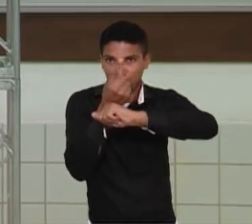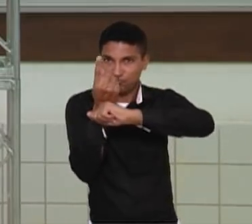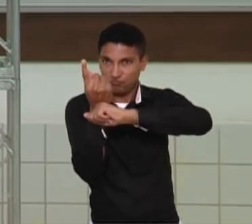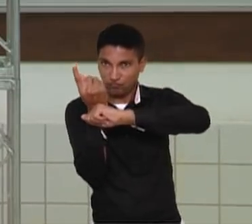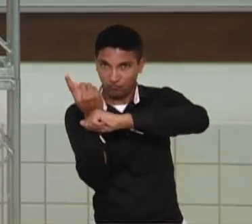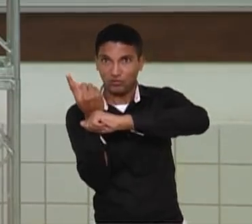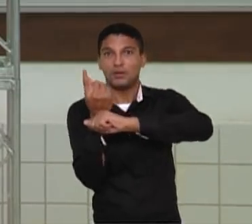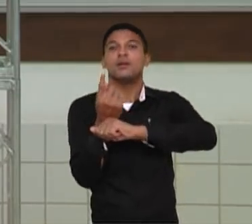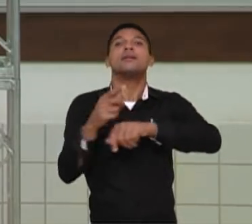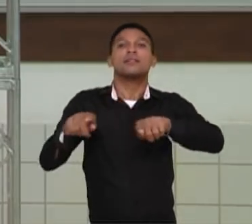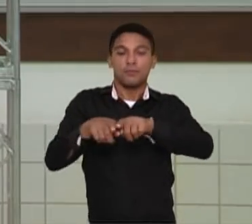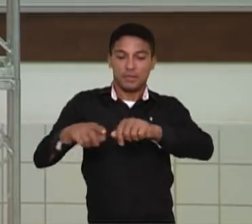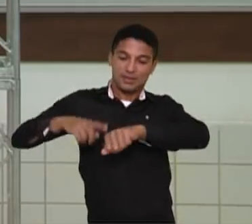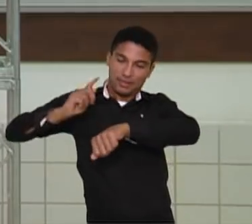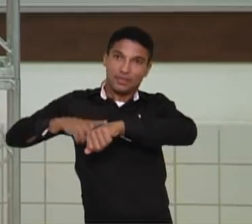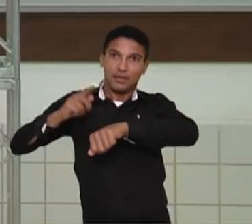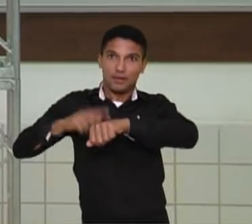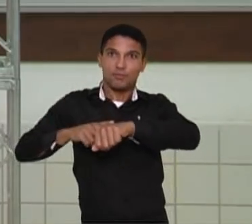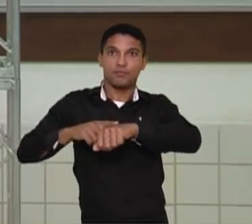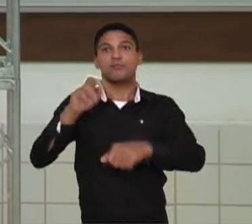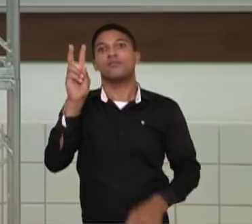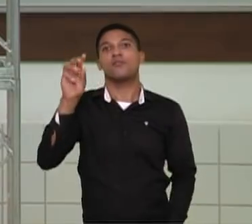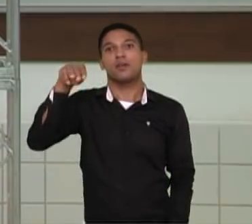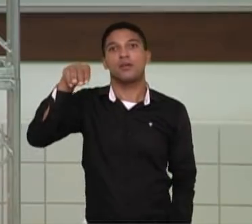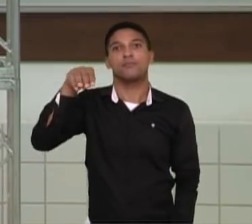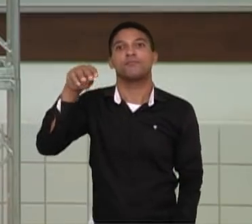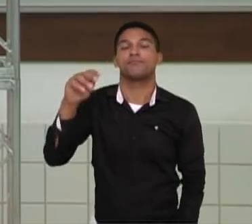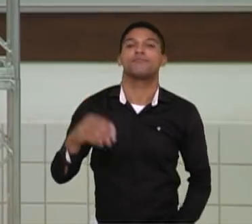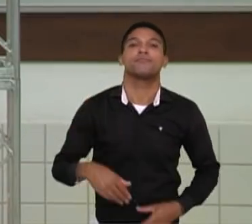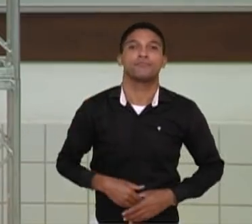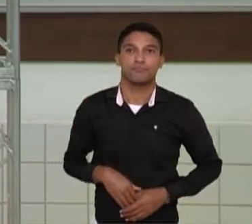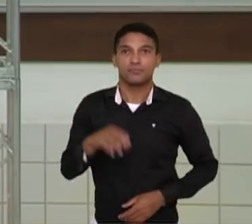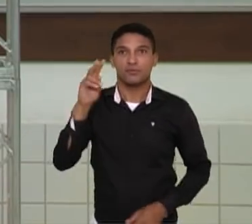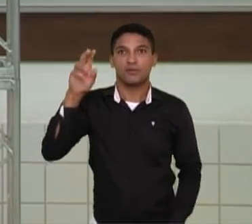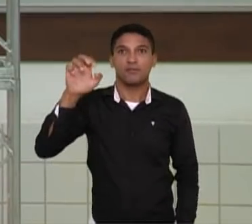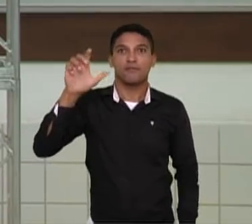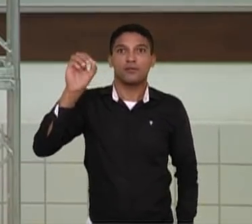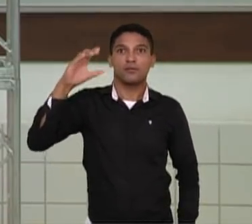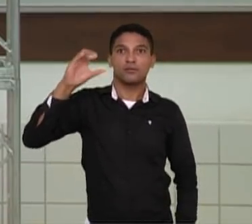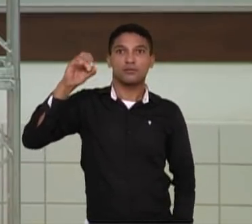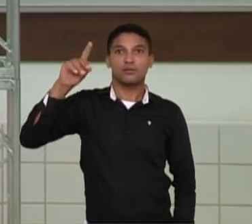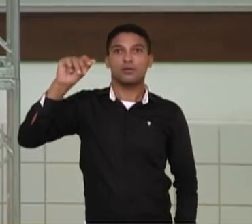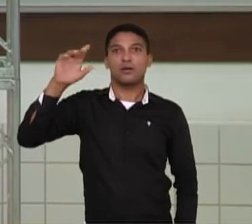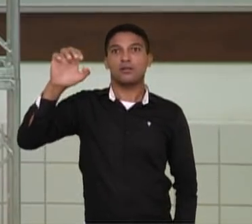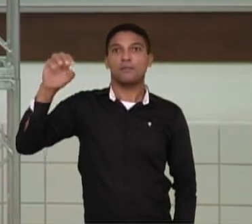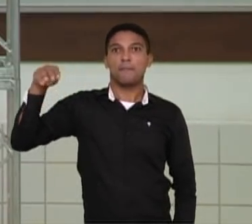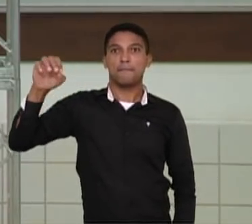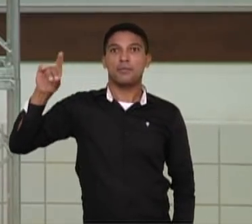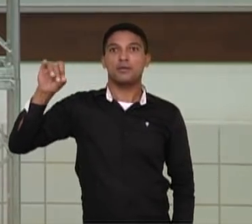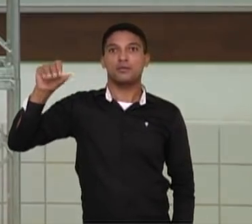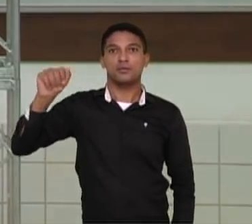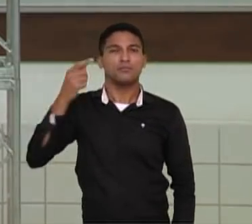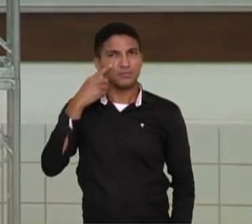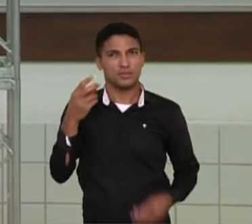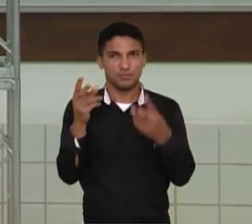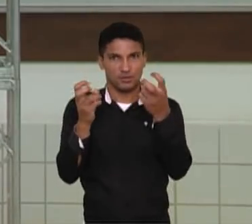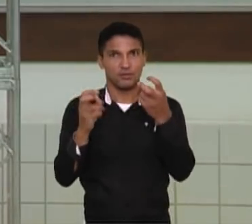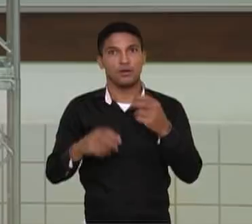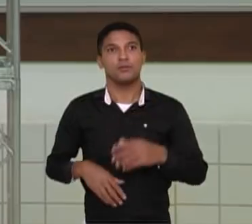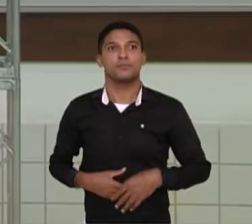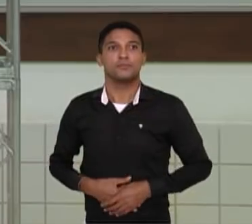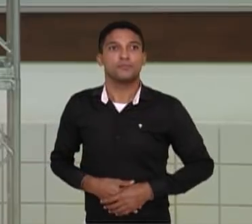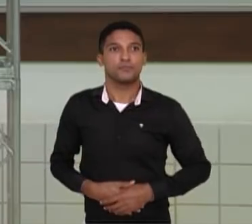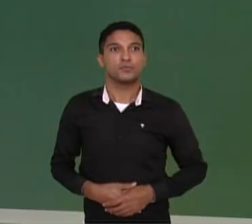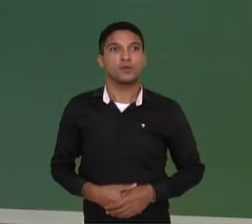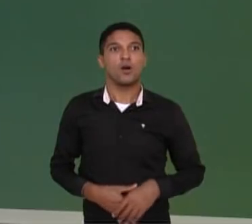tem como ideia de velocidade média. Não sei se foi bem claro, mas esse é o conceito que eu uso sempre. Tá bom? Então,